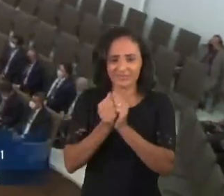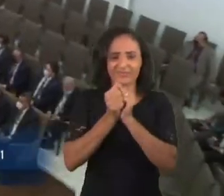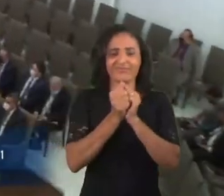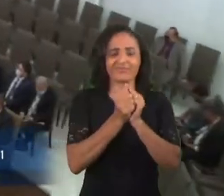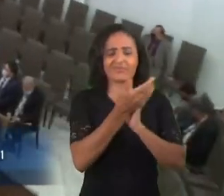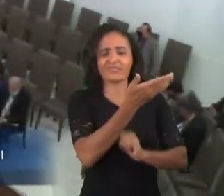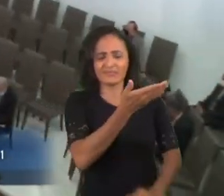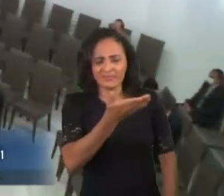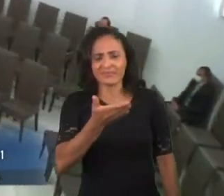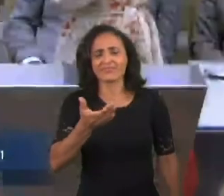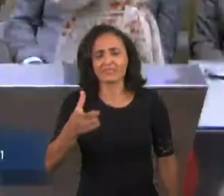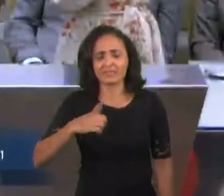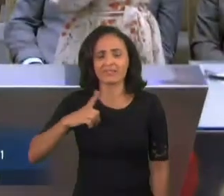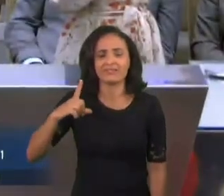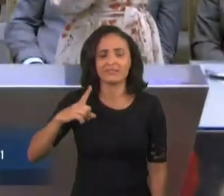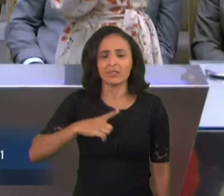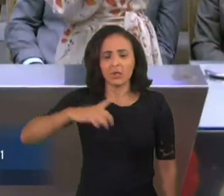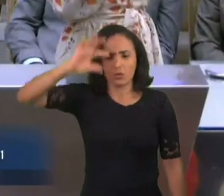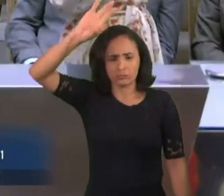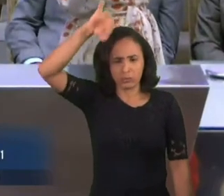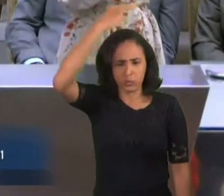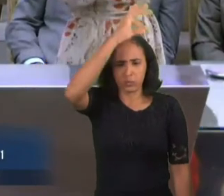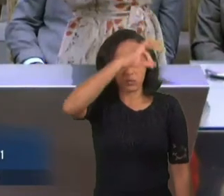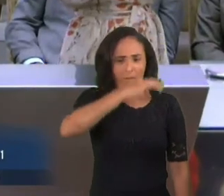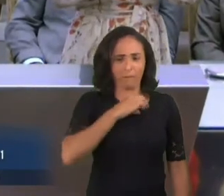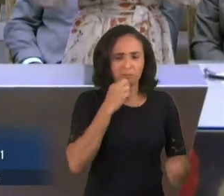separados. E tem